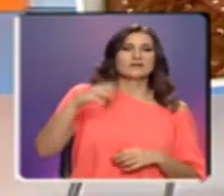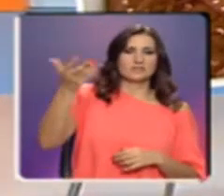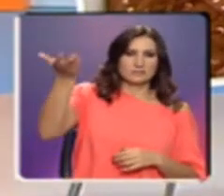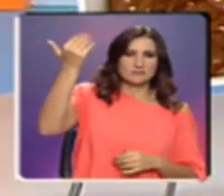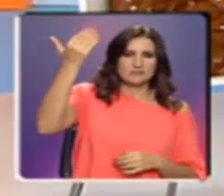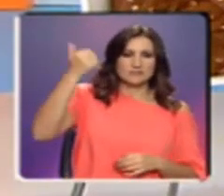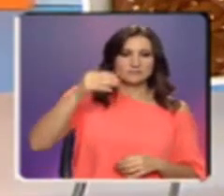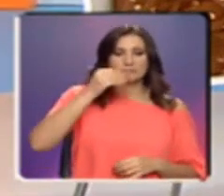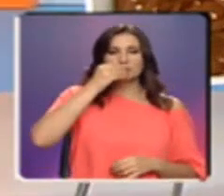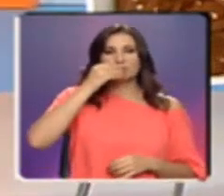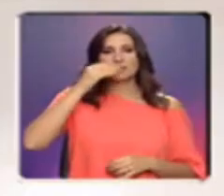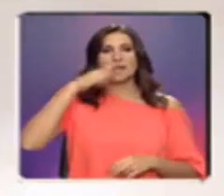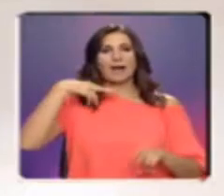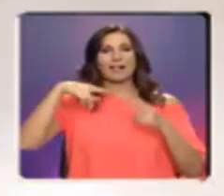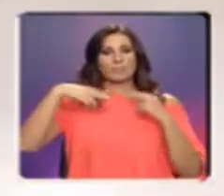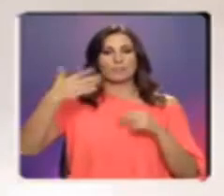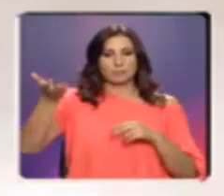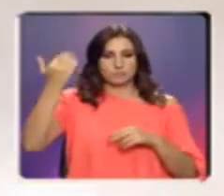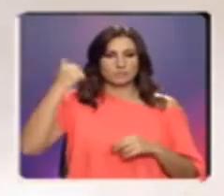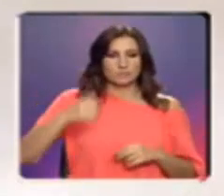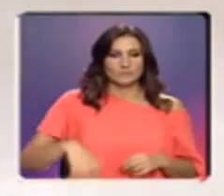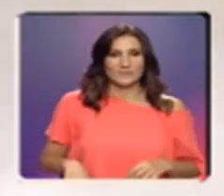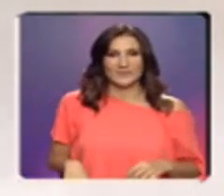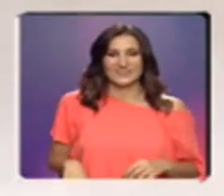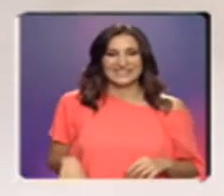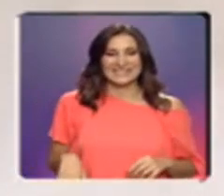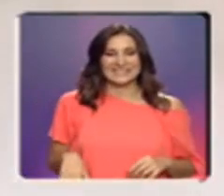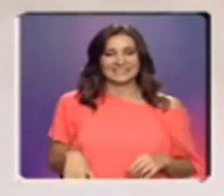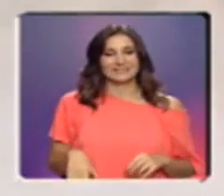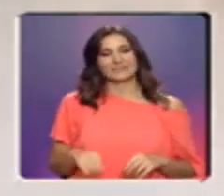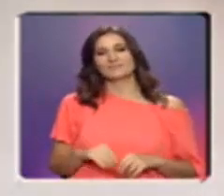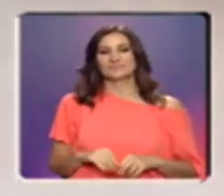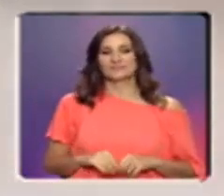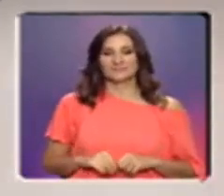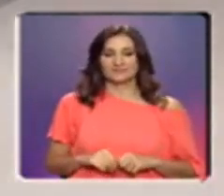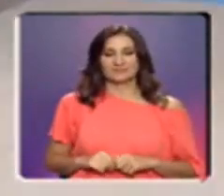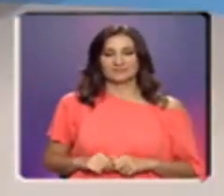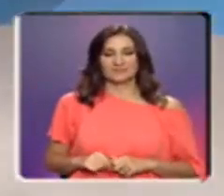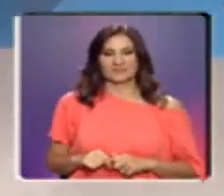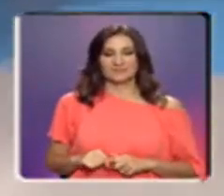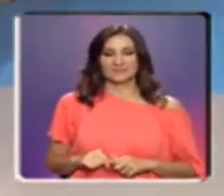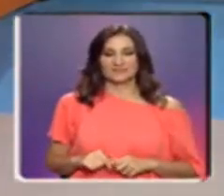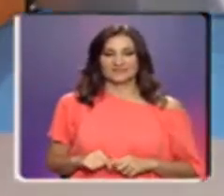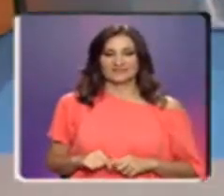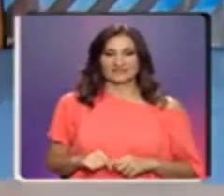traz aí o almoço do presidente, se faz favor.